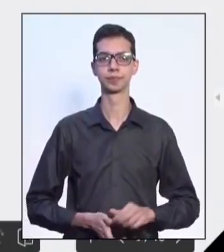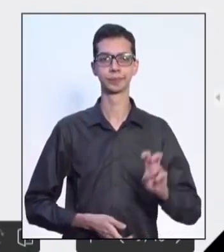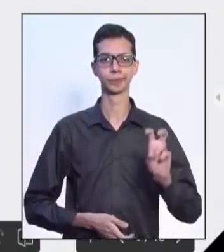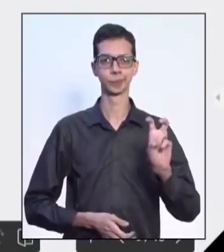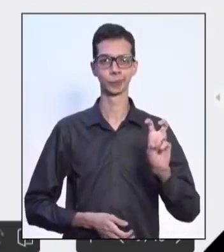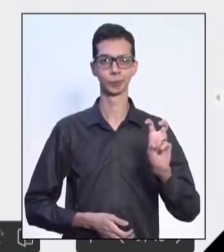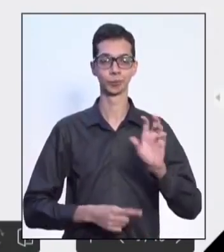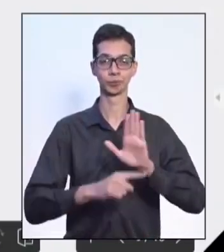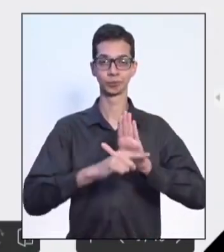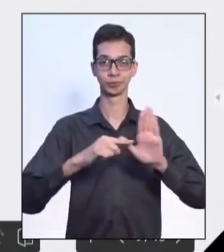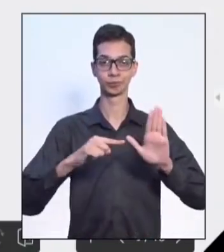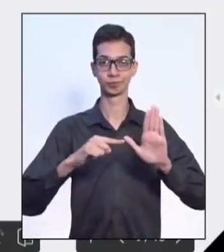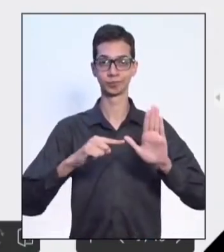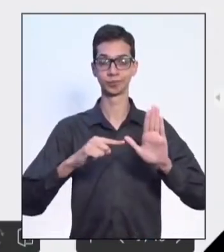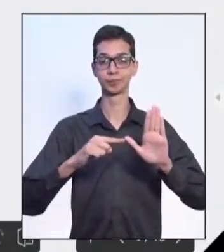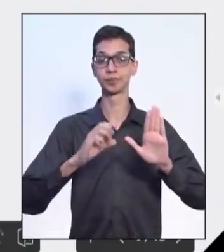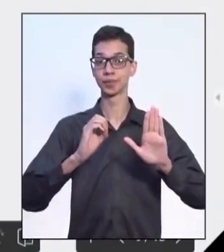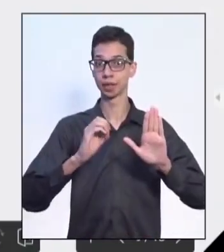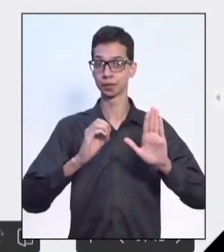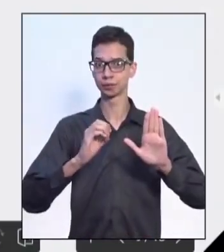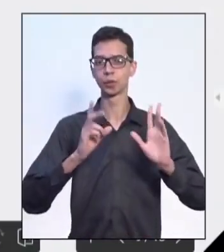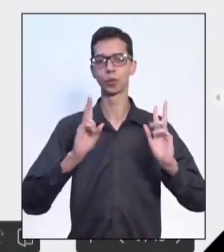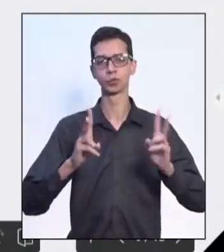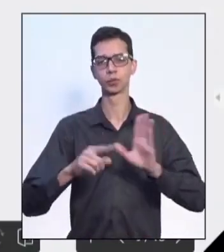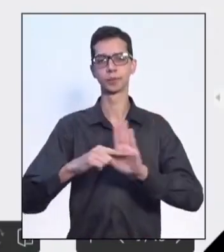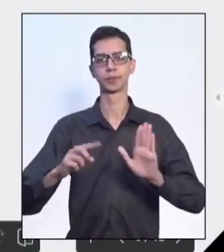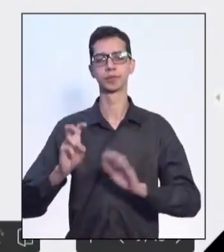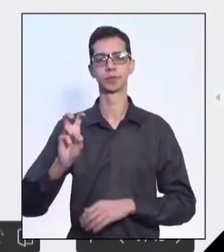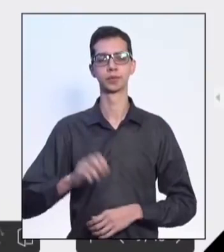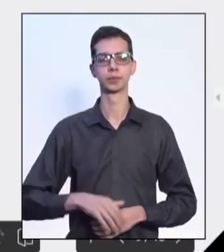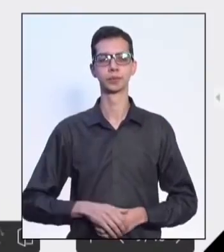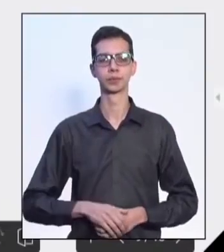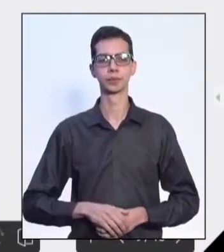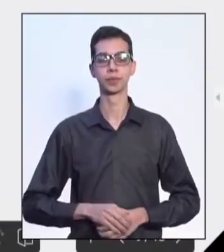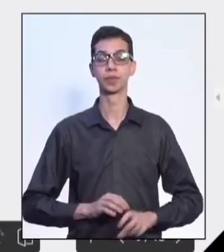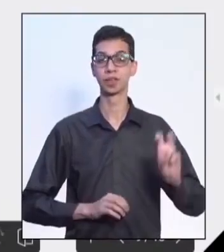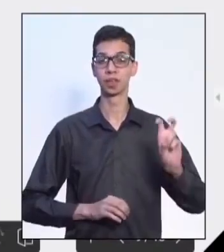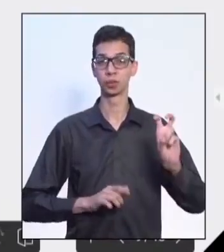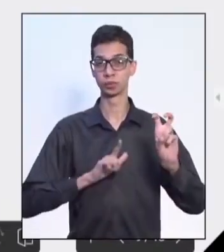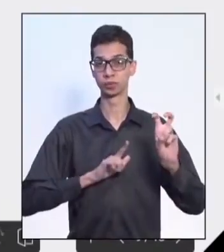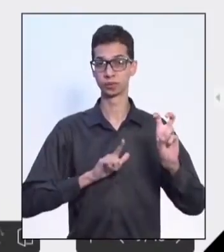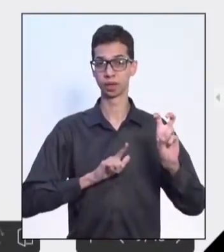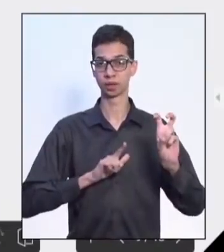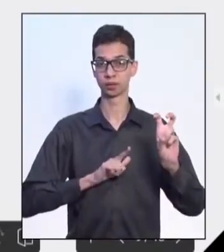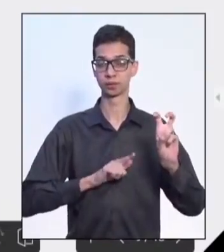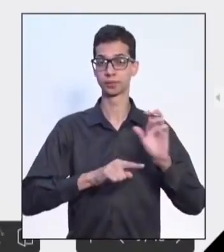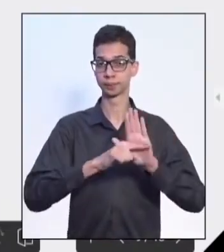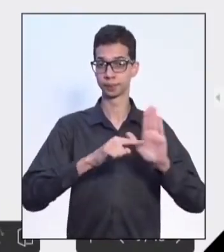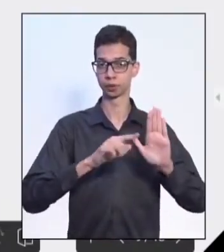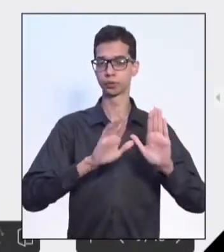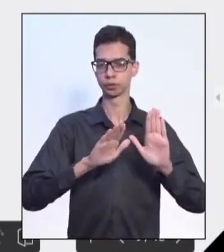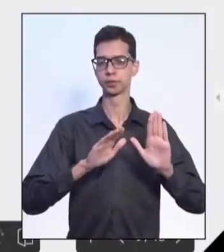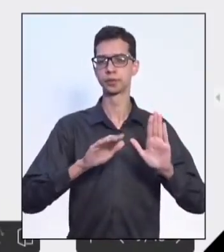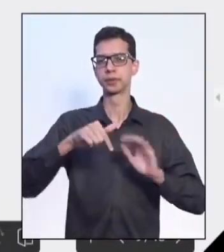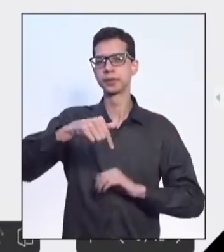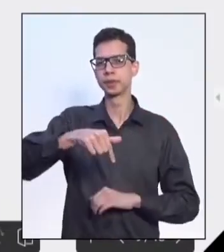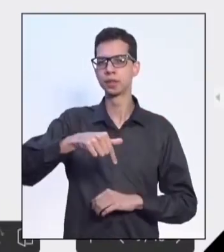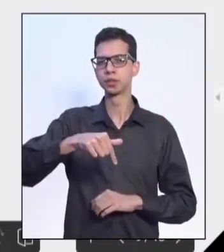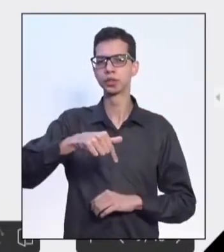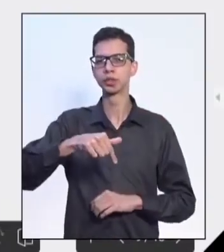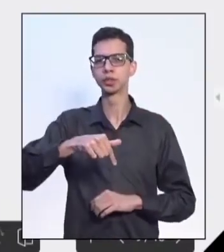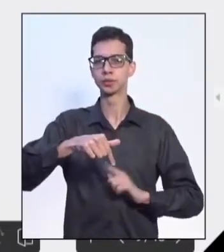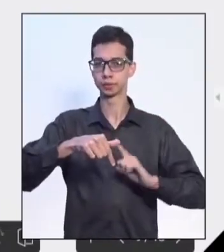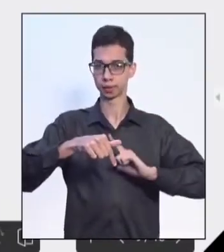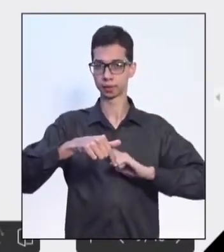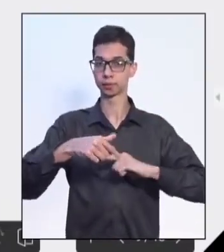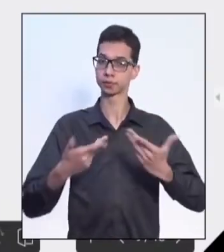0, continuo devendo 5. Devo 5, tenho 7, tenho 2. Muito bem, então